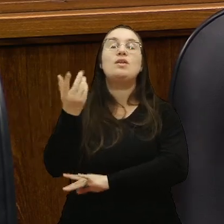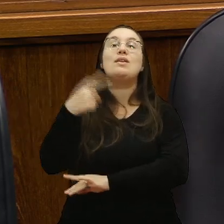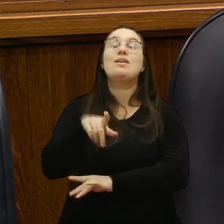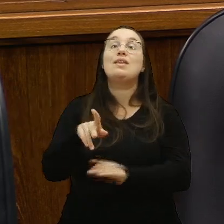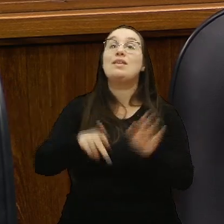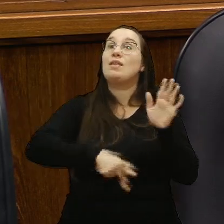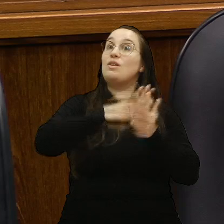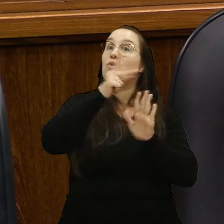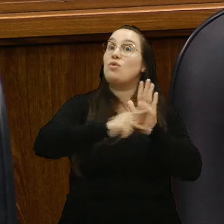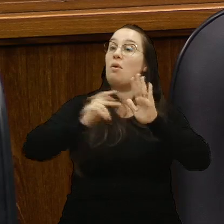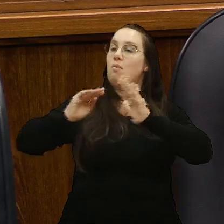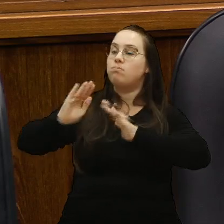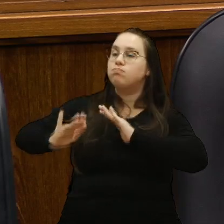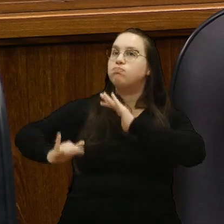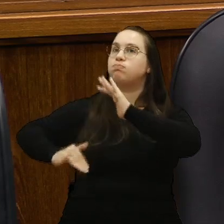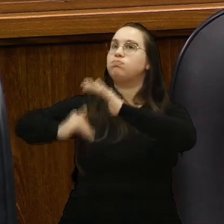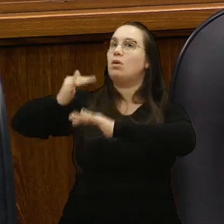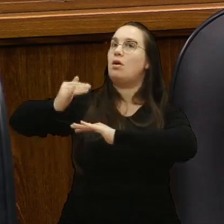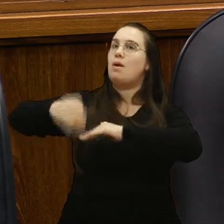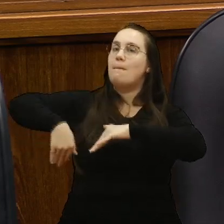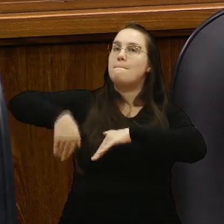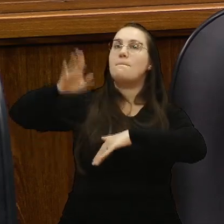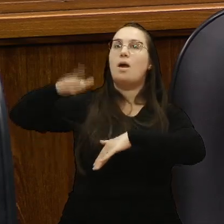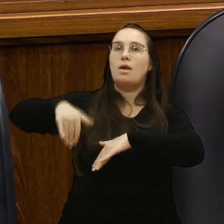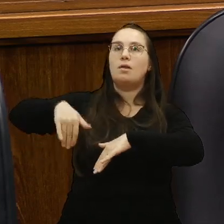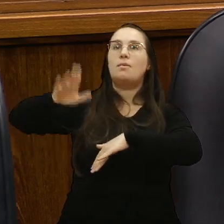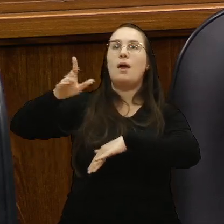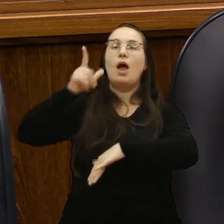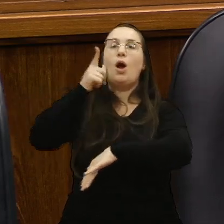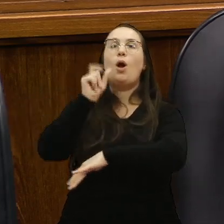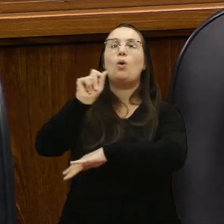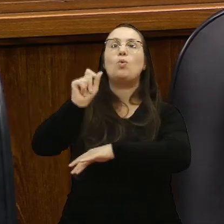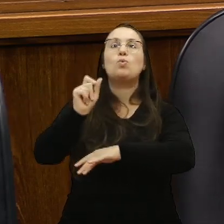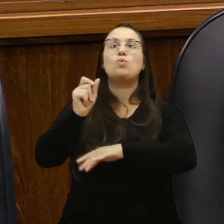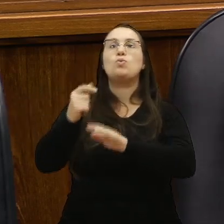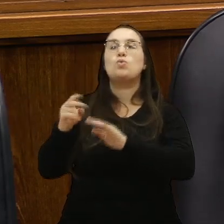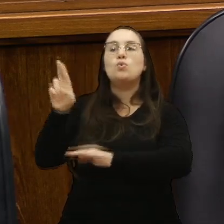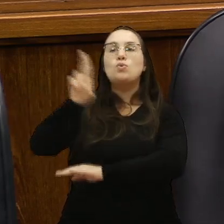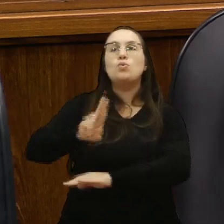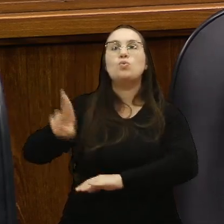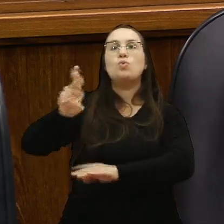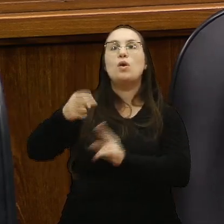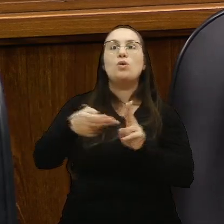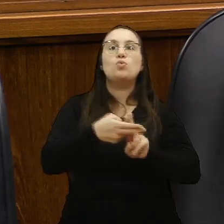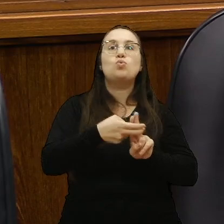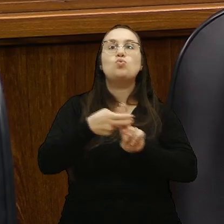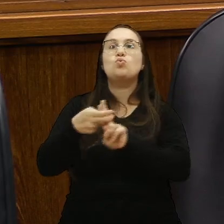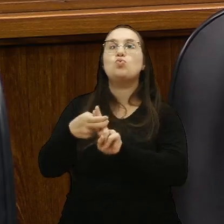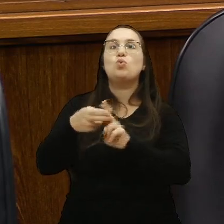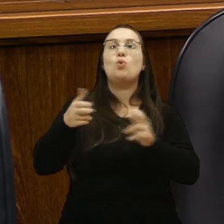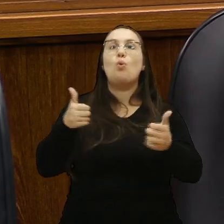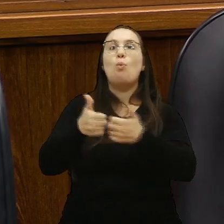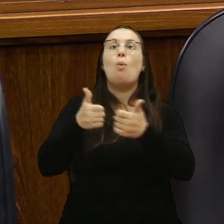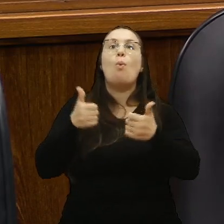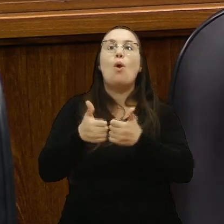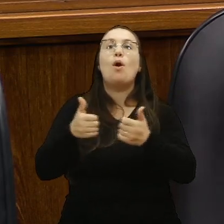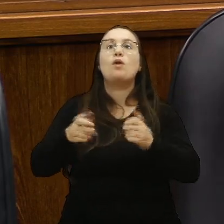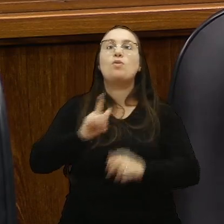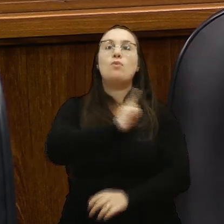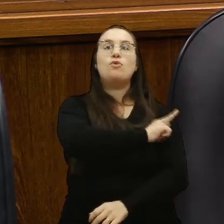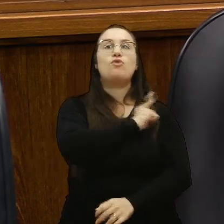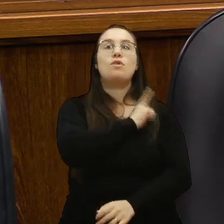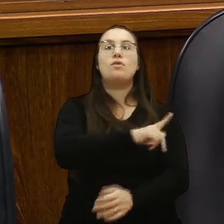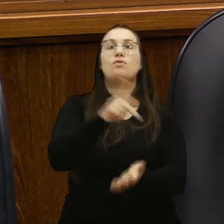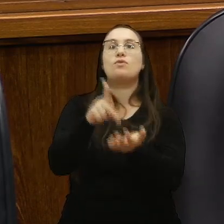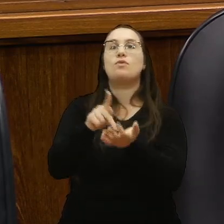esse seja um passo para que cada vez mais a gente consiga trazer os usuários do SUS próximos à gestão de fato